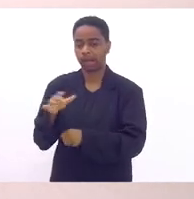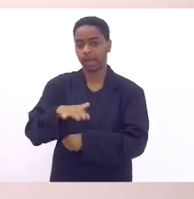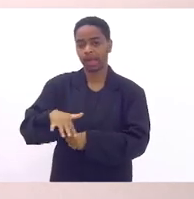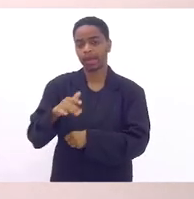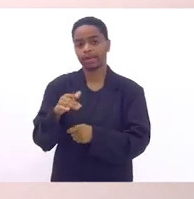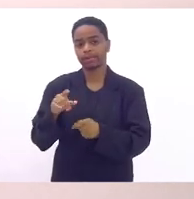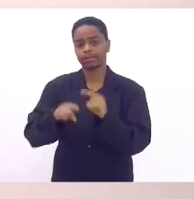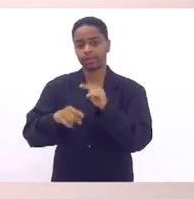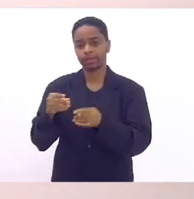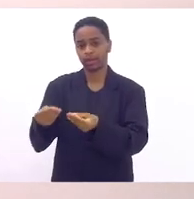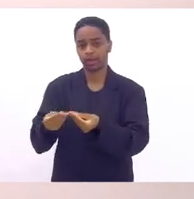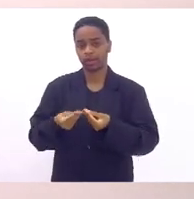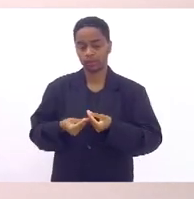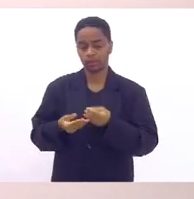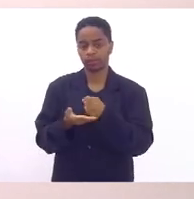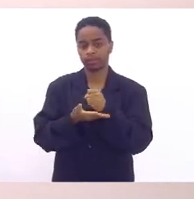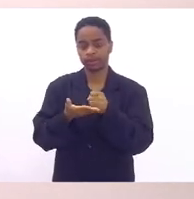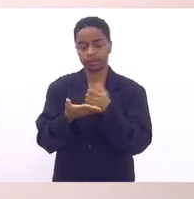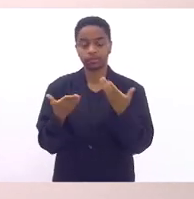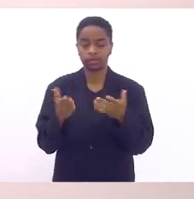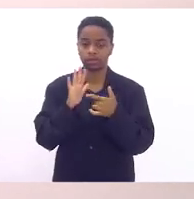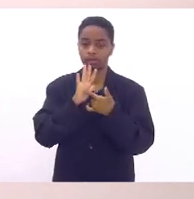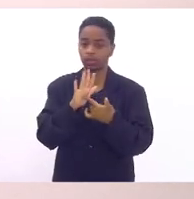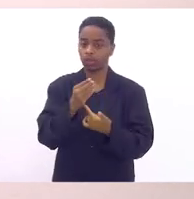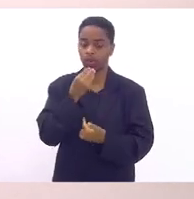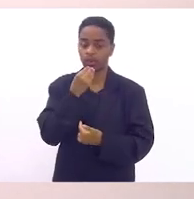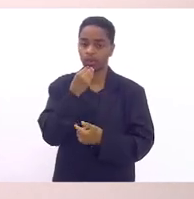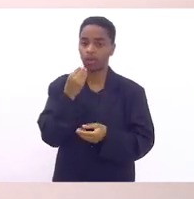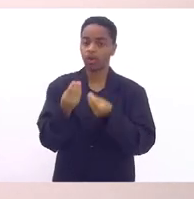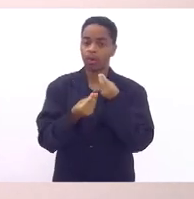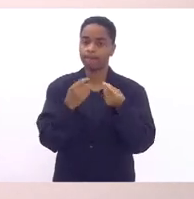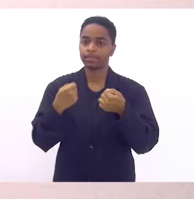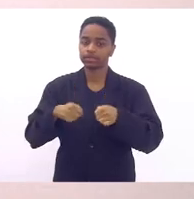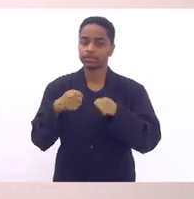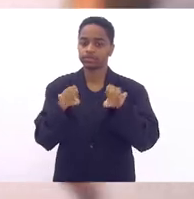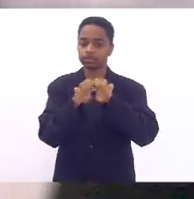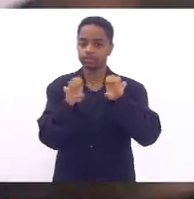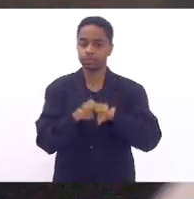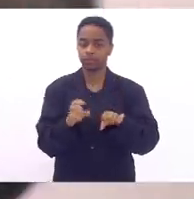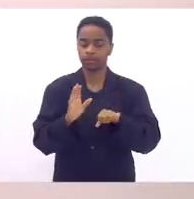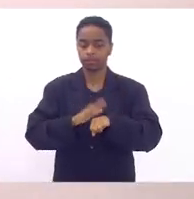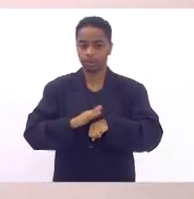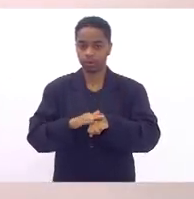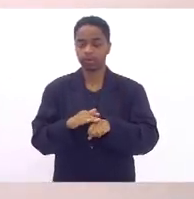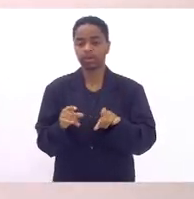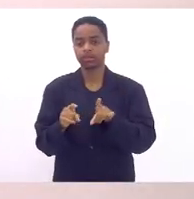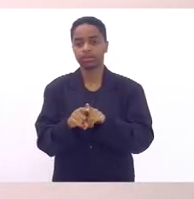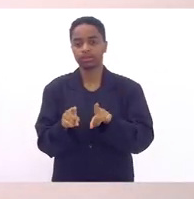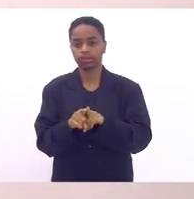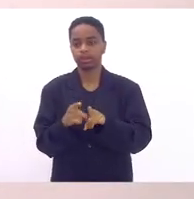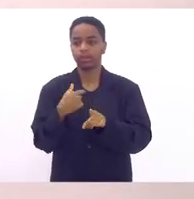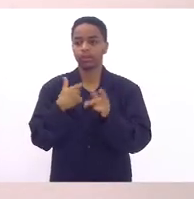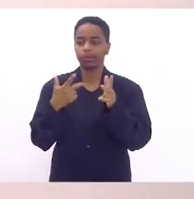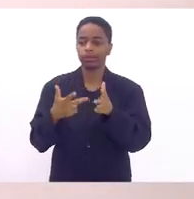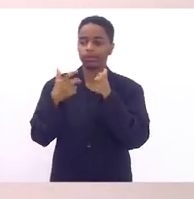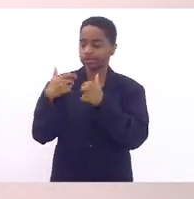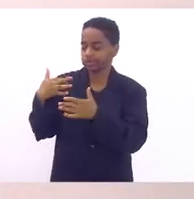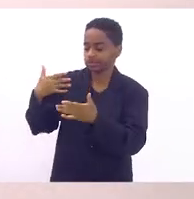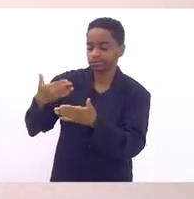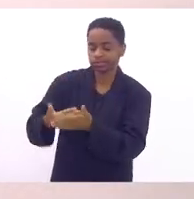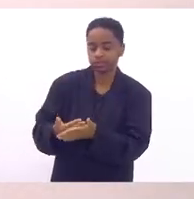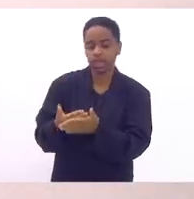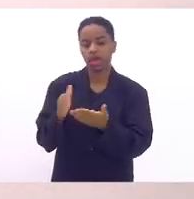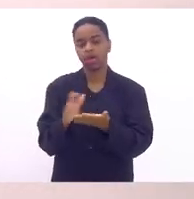ficou Claro a necessidade do país ter uma infraestrutura própria e eu me deparava eh ao longo do processo com algumas